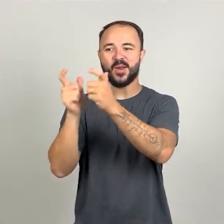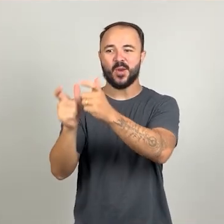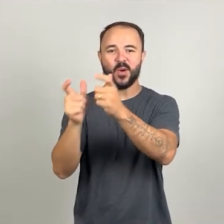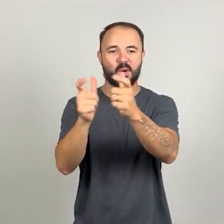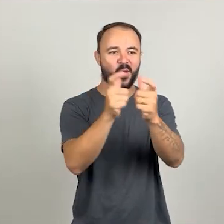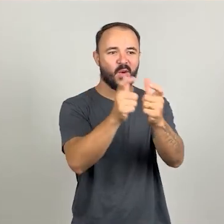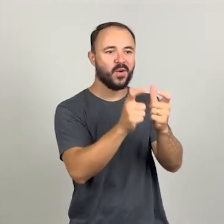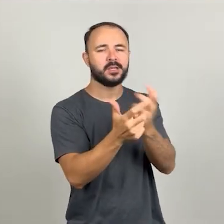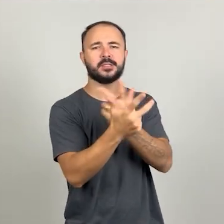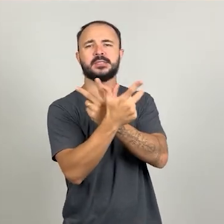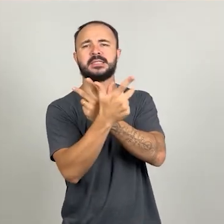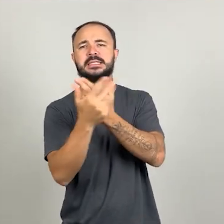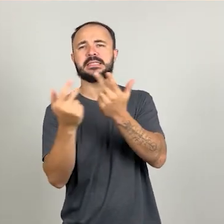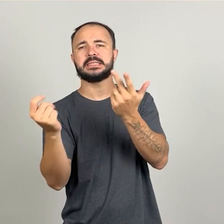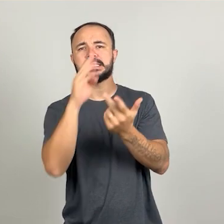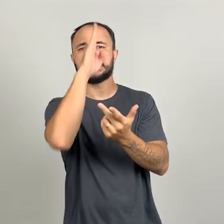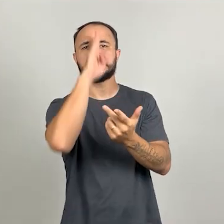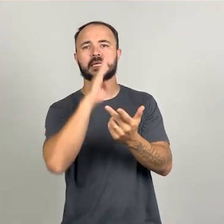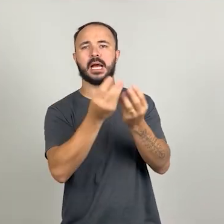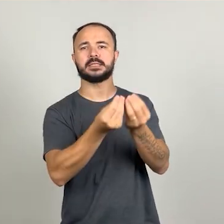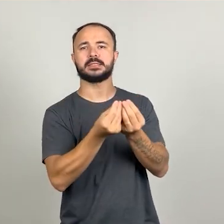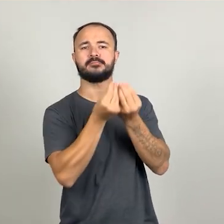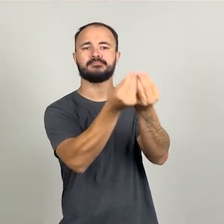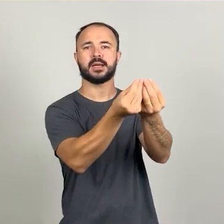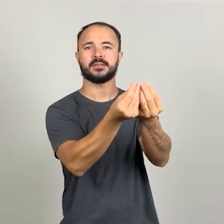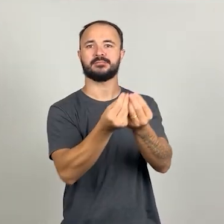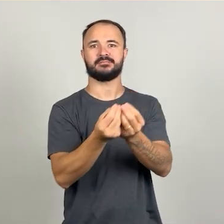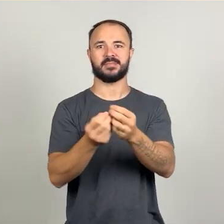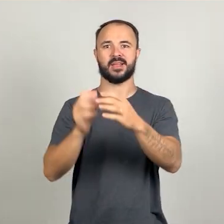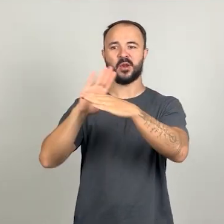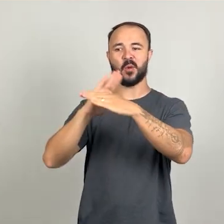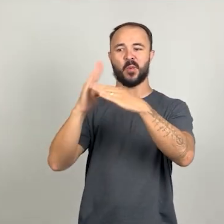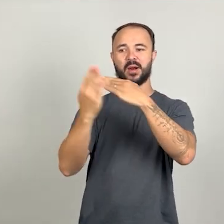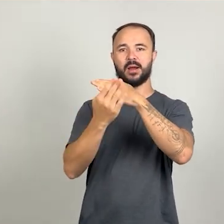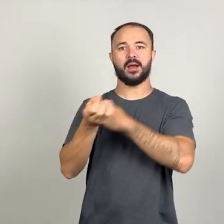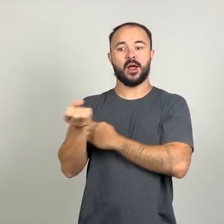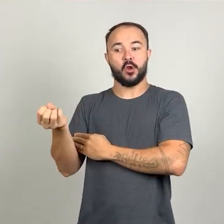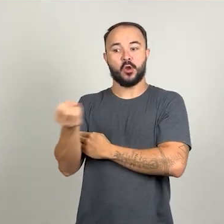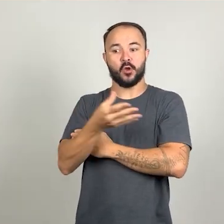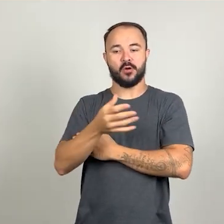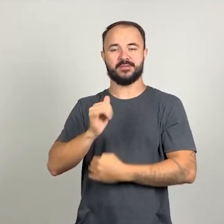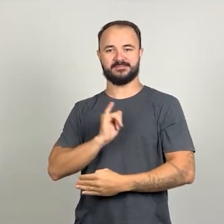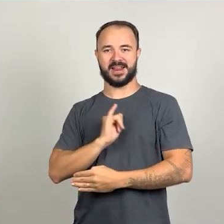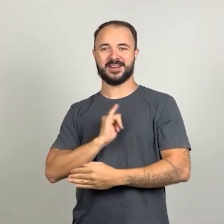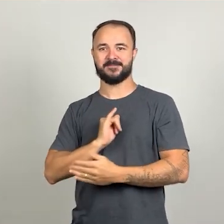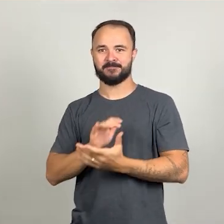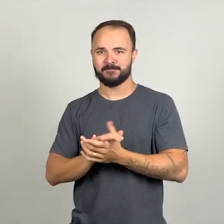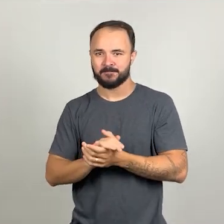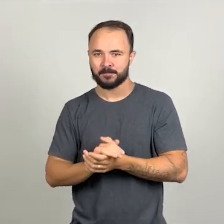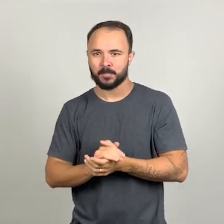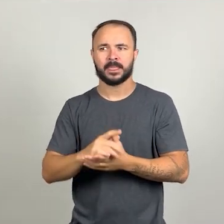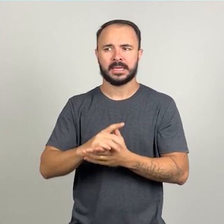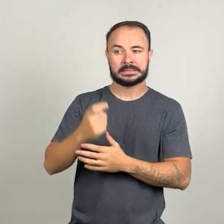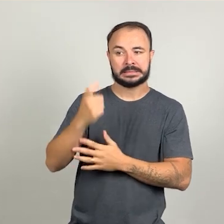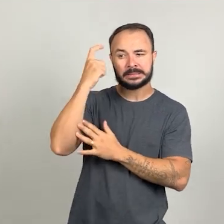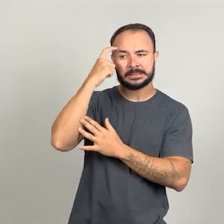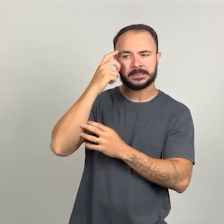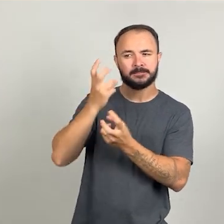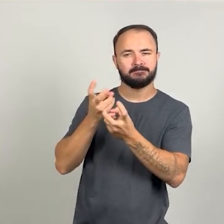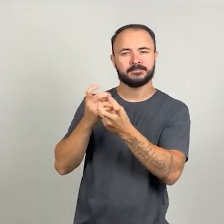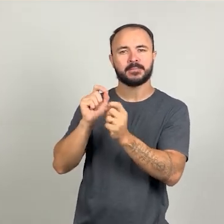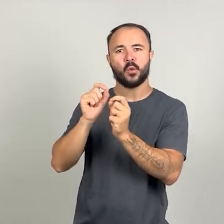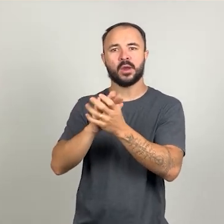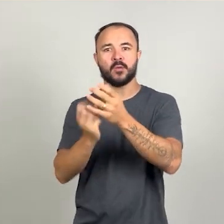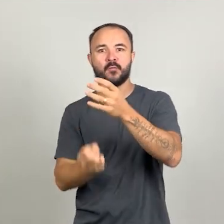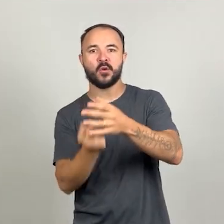Nova Imperatriz. E viu-se a necessidade de abrir uma nova avenida. Foi aí que foi criada a